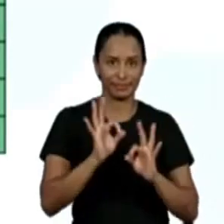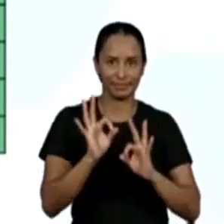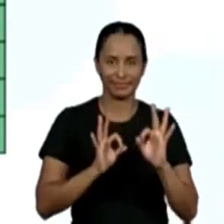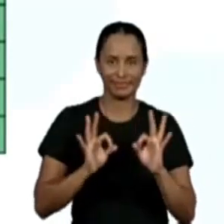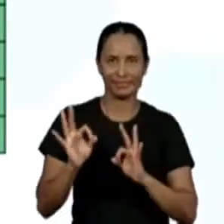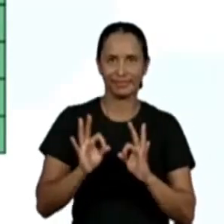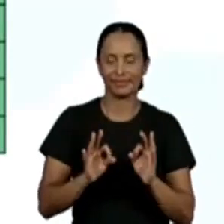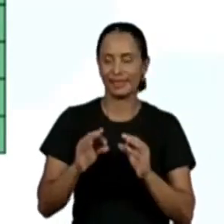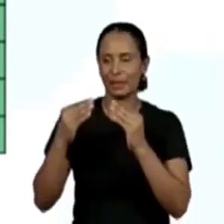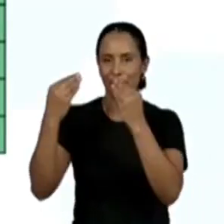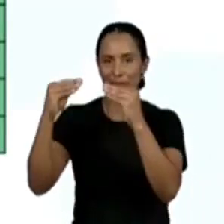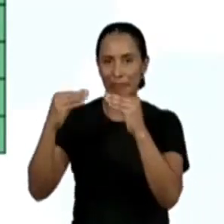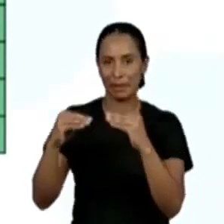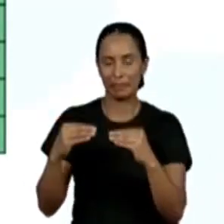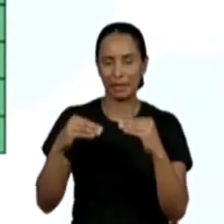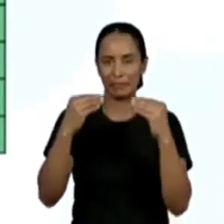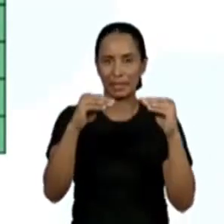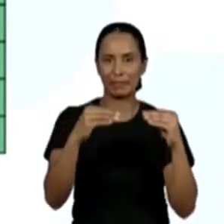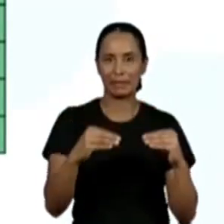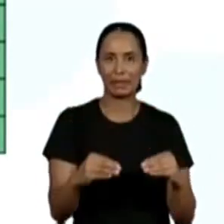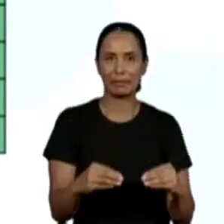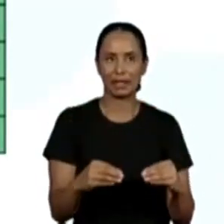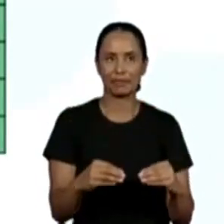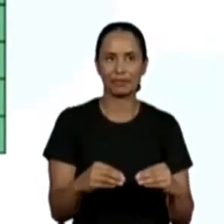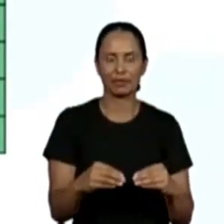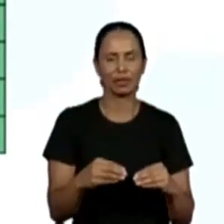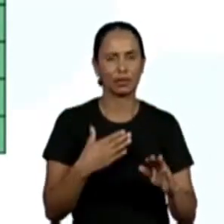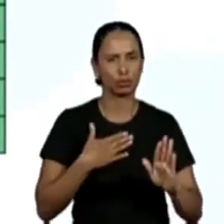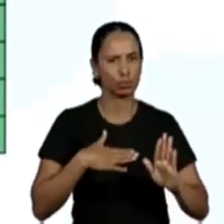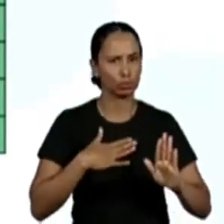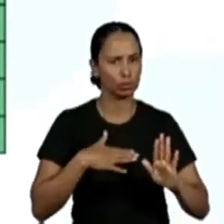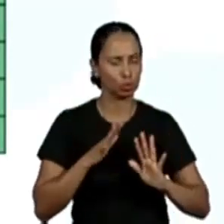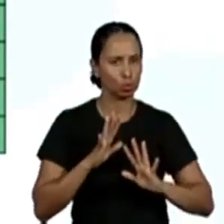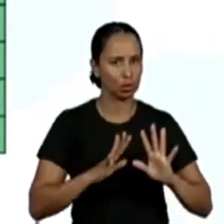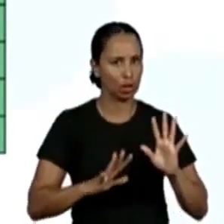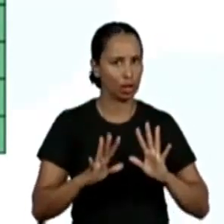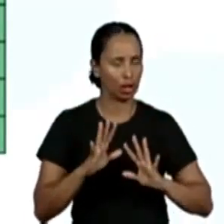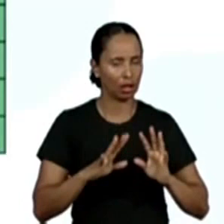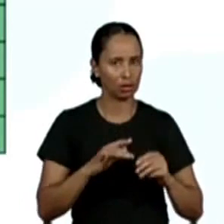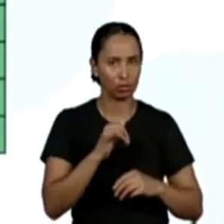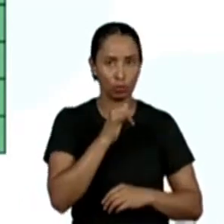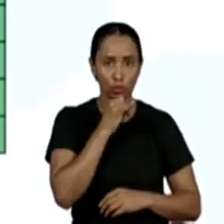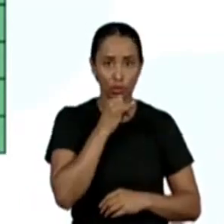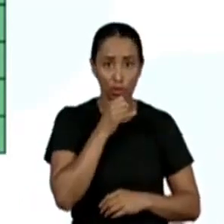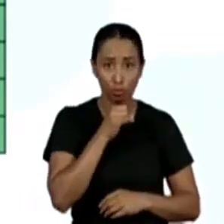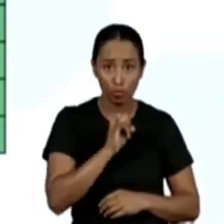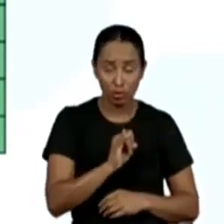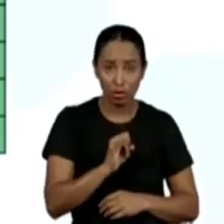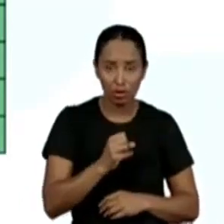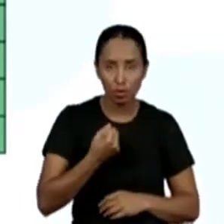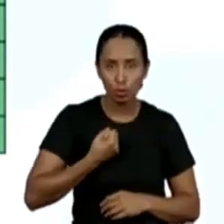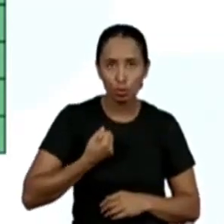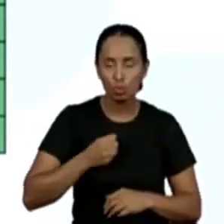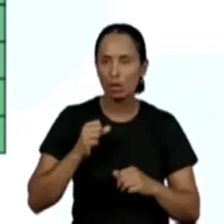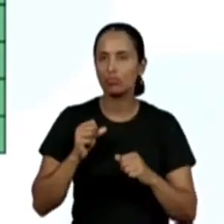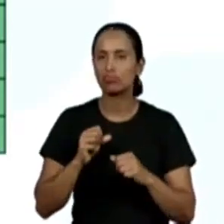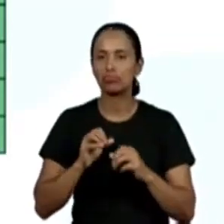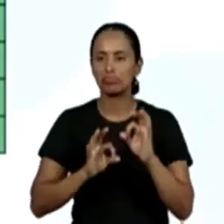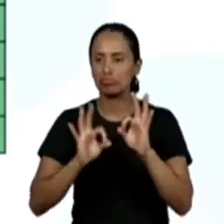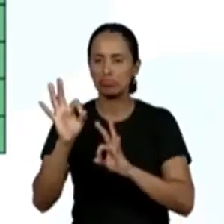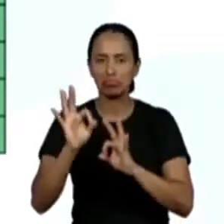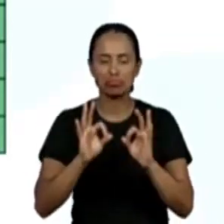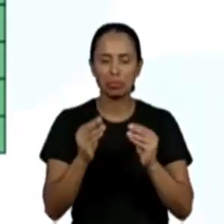espaço certinho. Alguns cuidados, né? Se eu escrevesse o número fora da ordem ou ao contrário. Então,